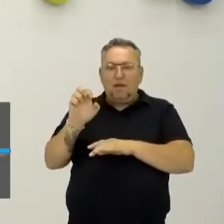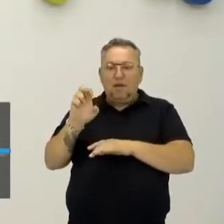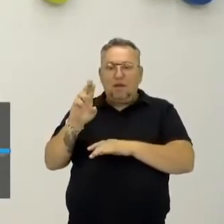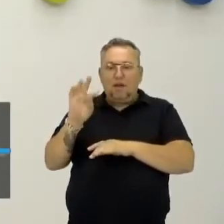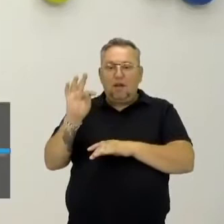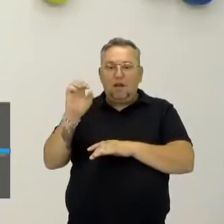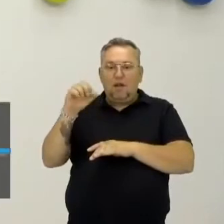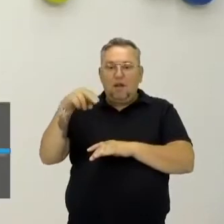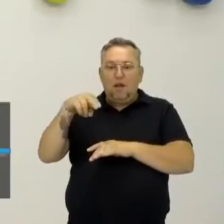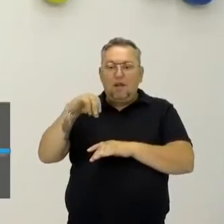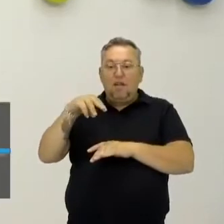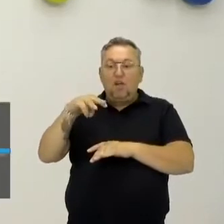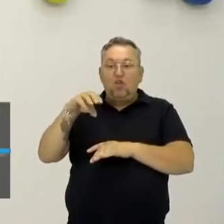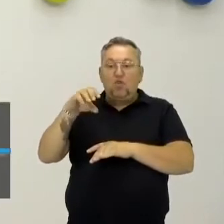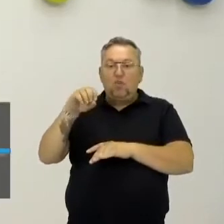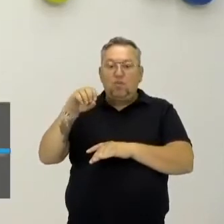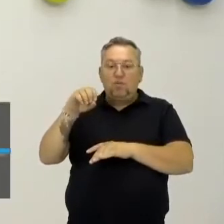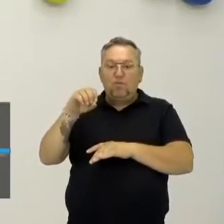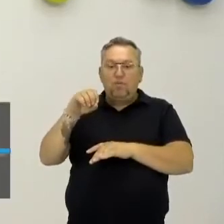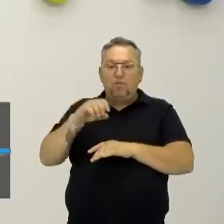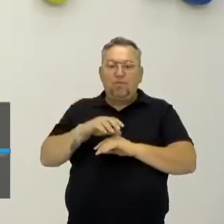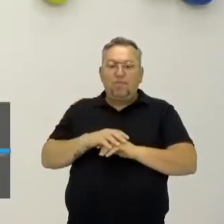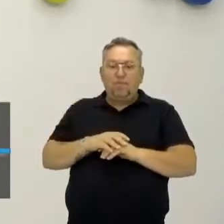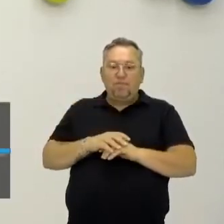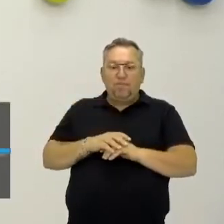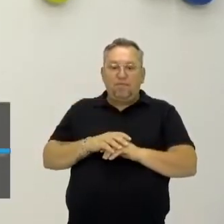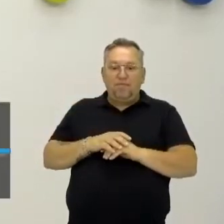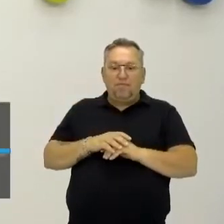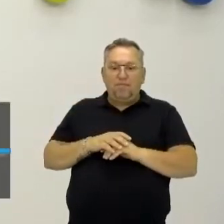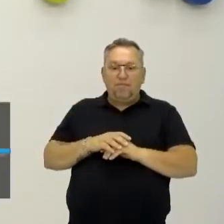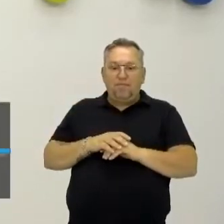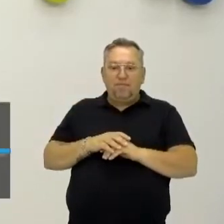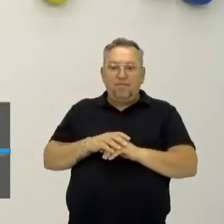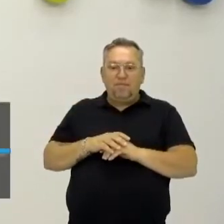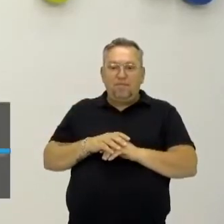eu anotei aqui porque eu sabia que eu ia esquecer. Mas era o sertanismo